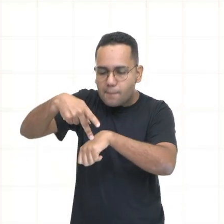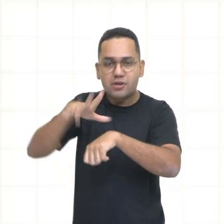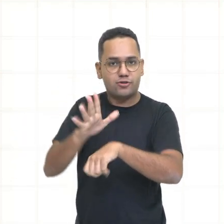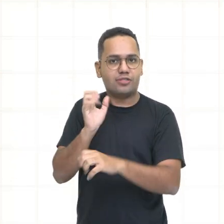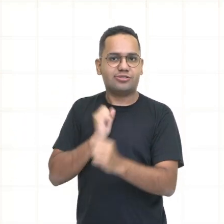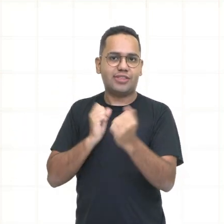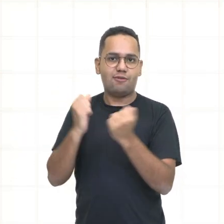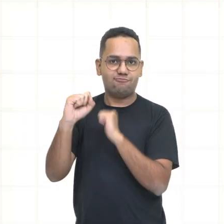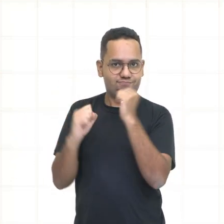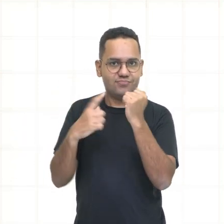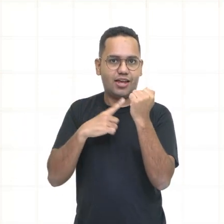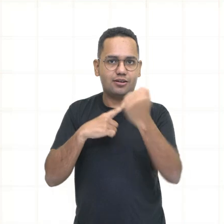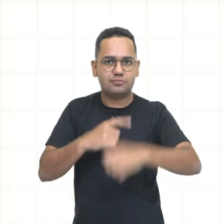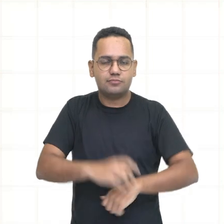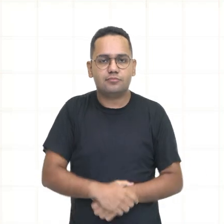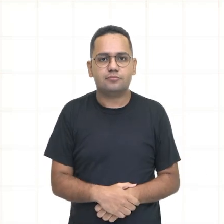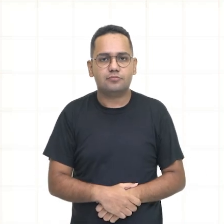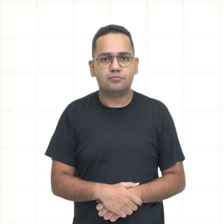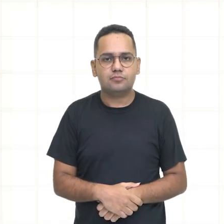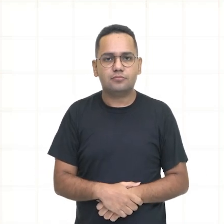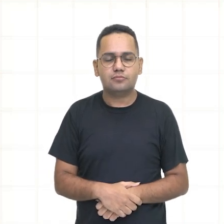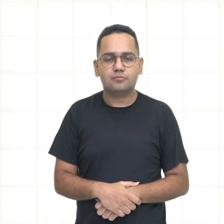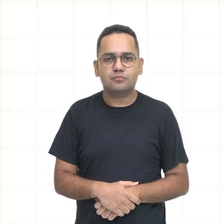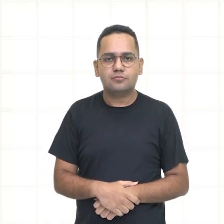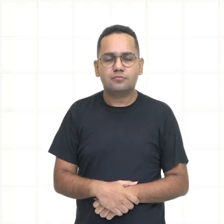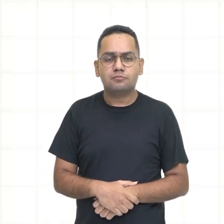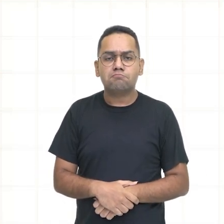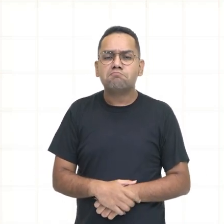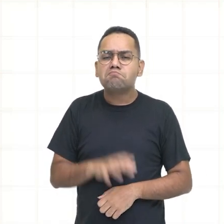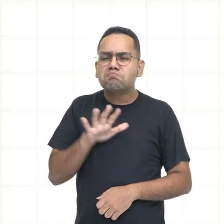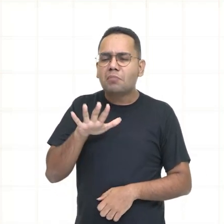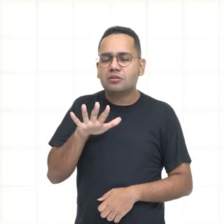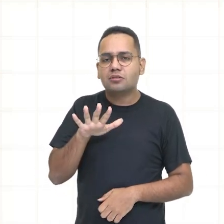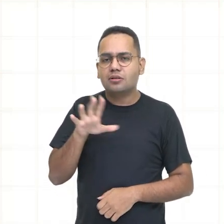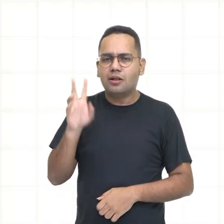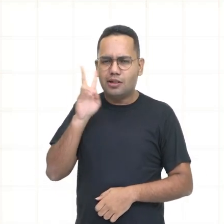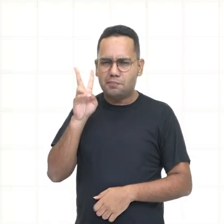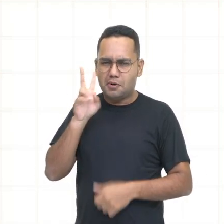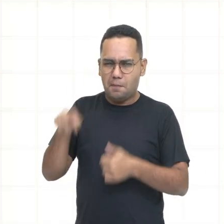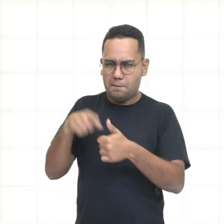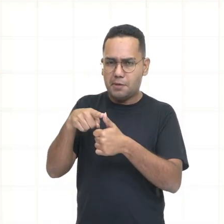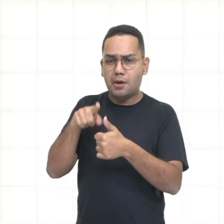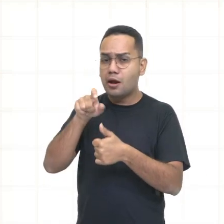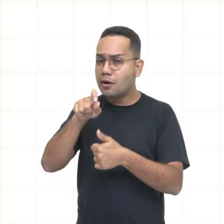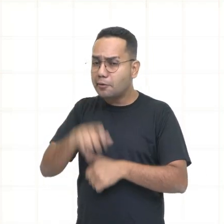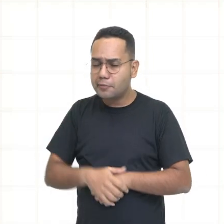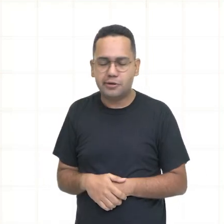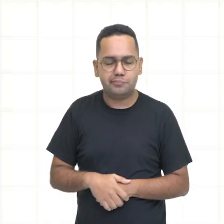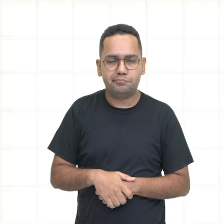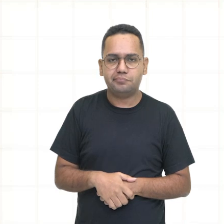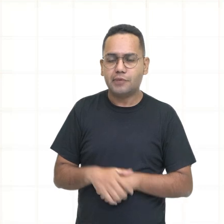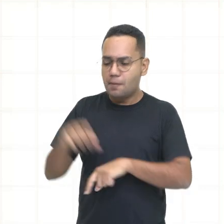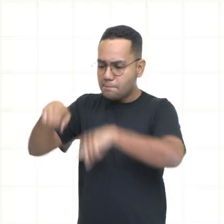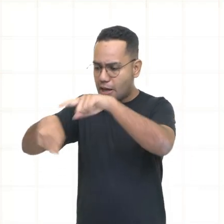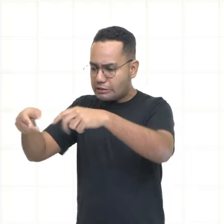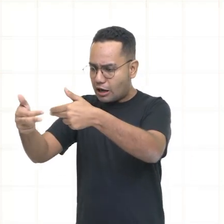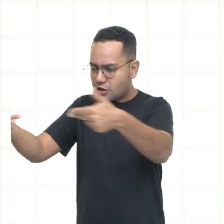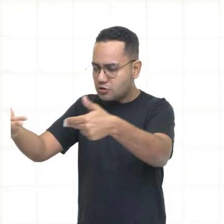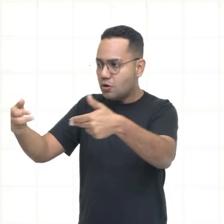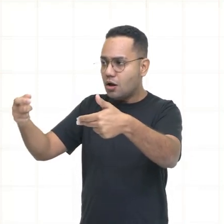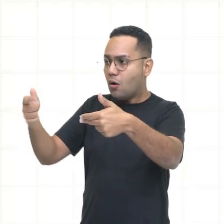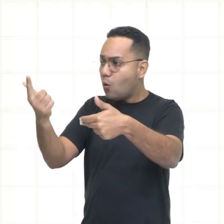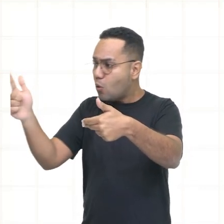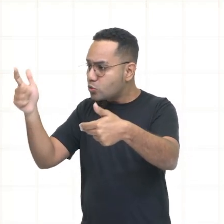consumidor para vender o produto deles e queriam também mão de obra e matéria-prima barata, tá, gente? O texto fala o seguinte,